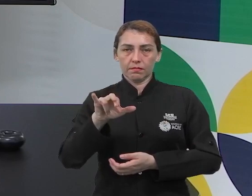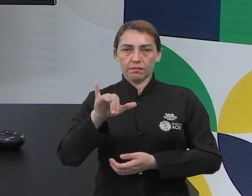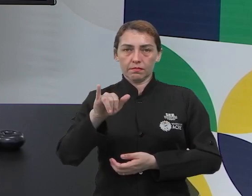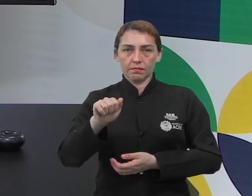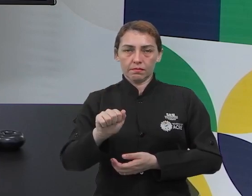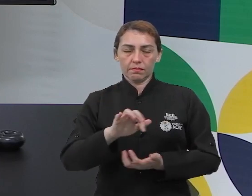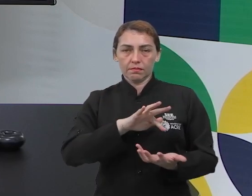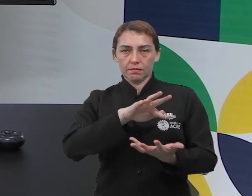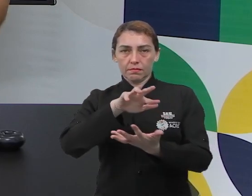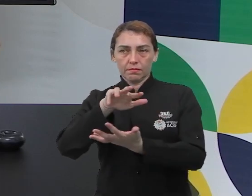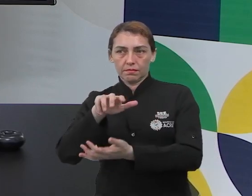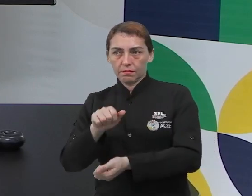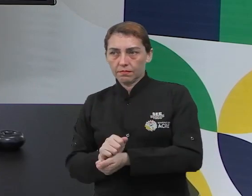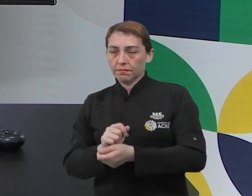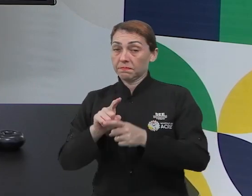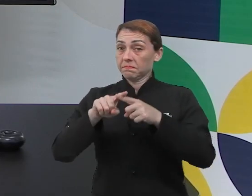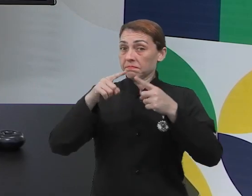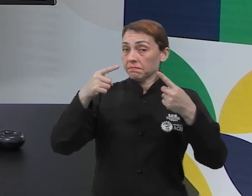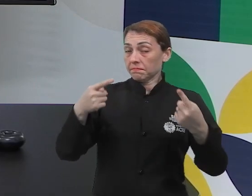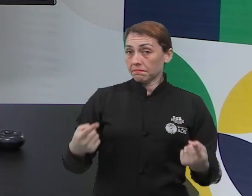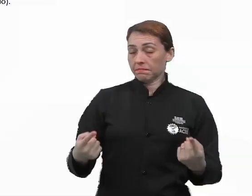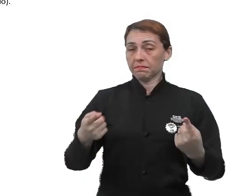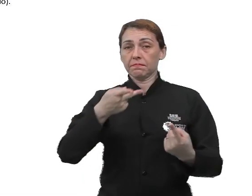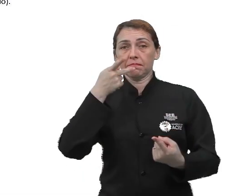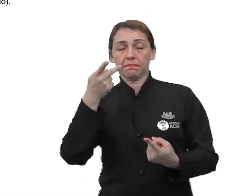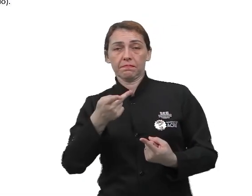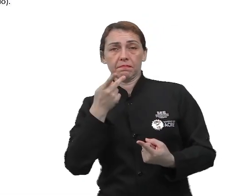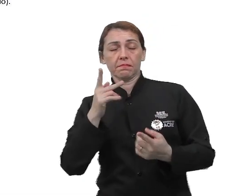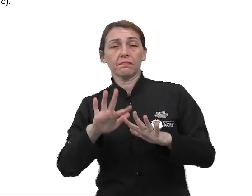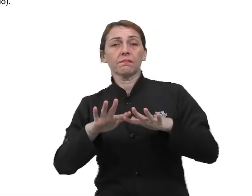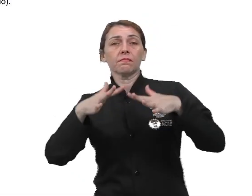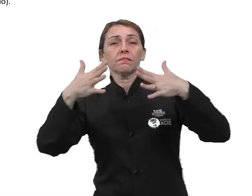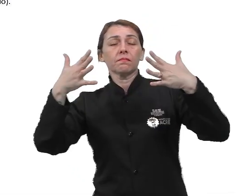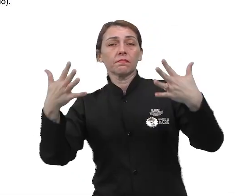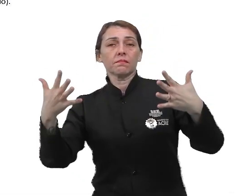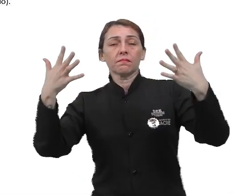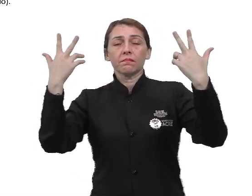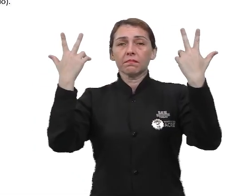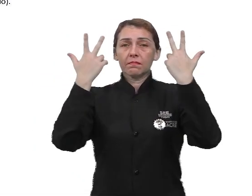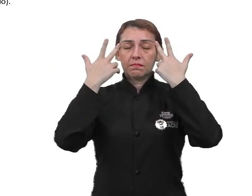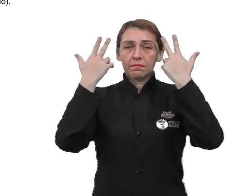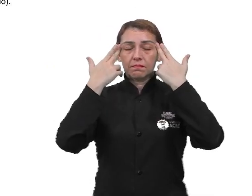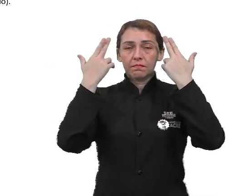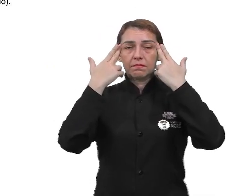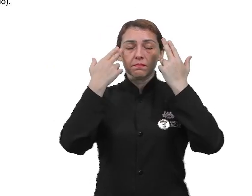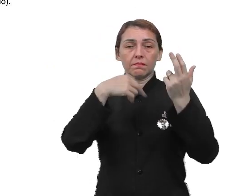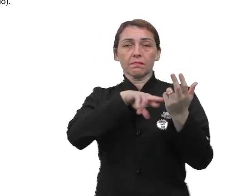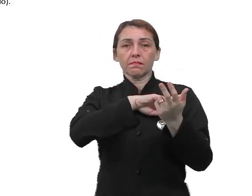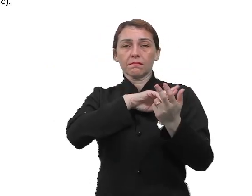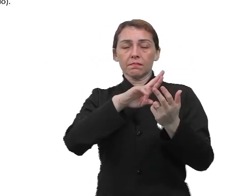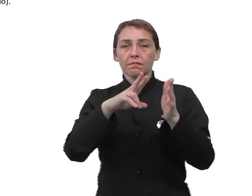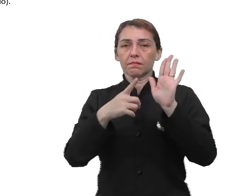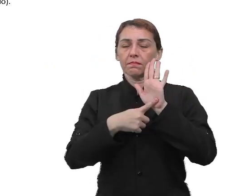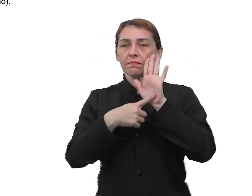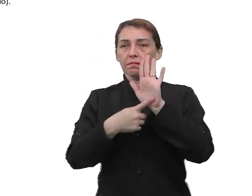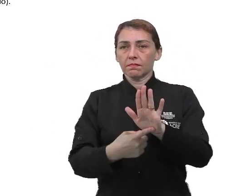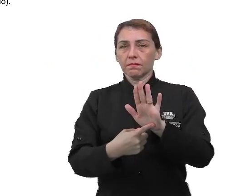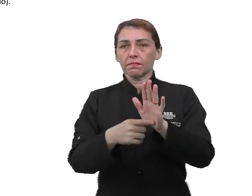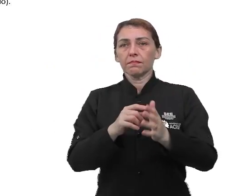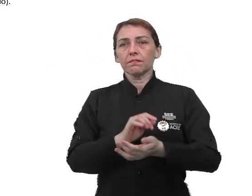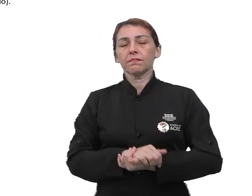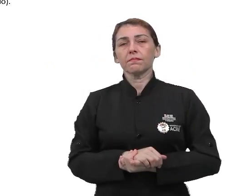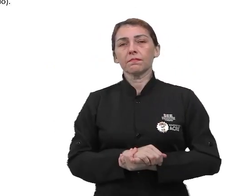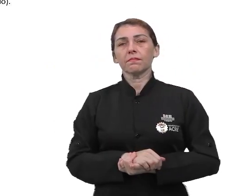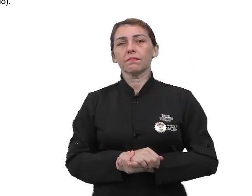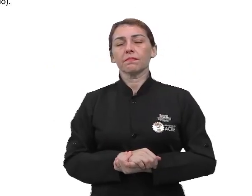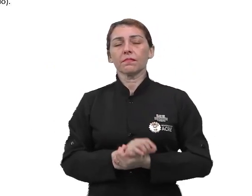montanhas do mundo, enfim. Mas o comando da questão diz o seguinte: qual a dinâmica natural é responsável pelo fenômeno apresentado? E assim, gente, uma